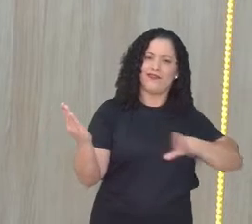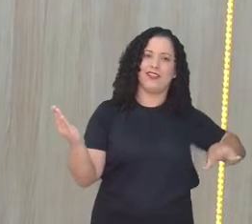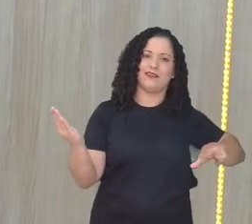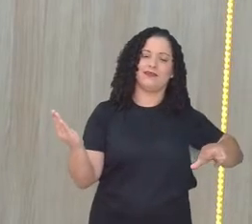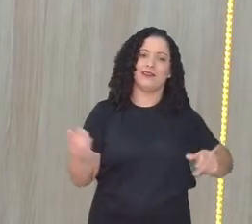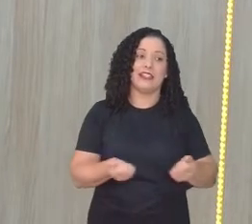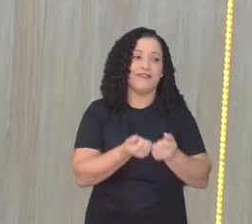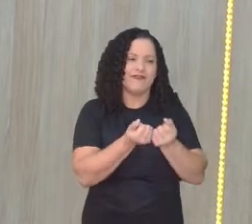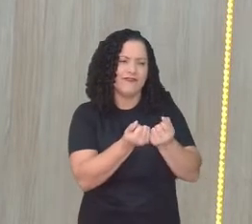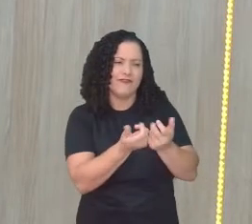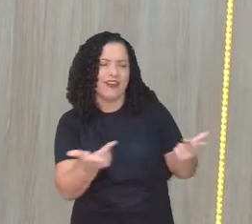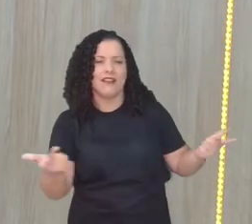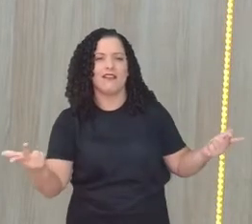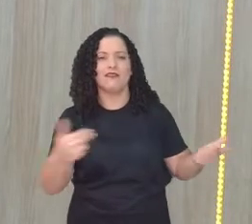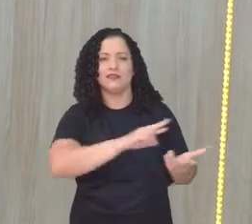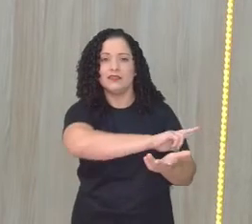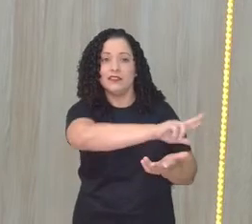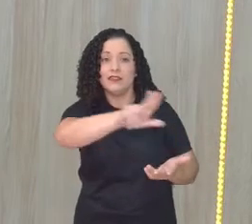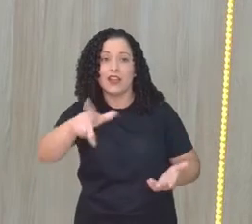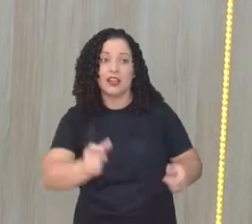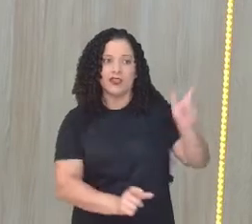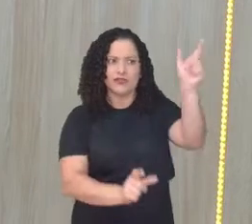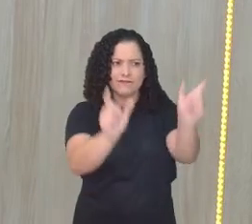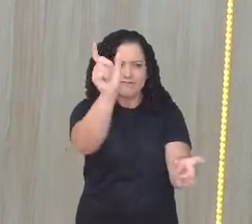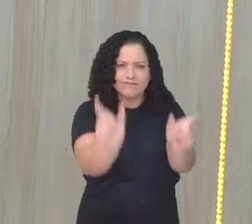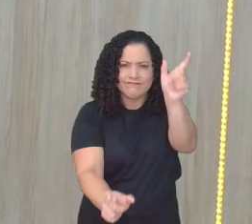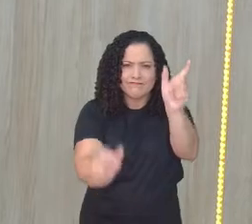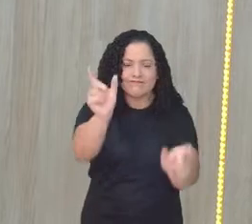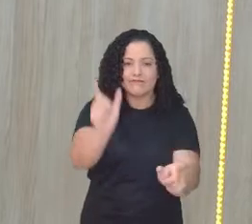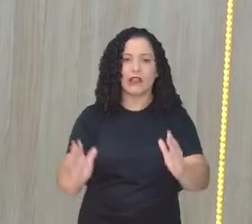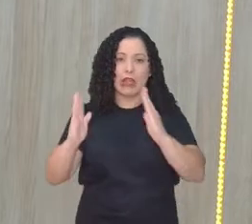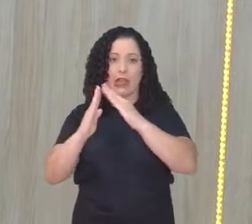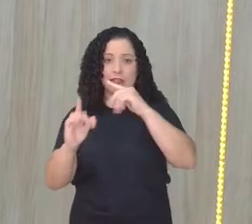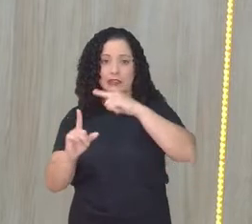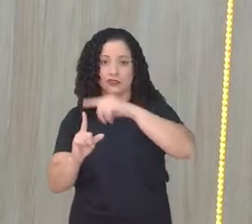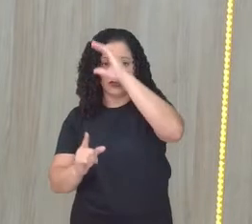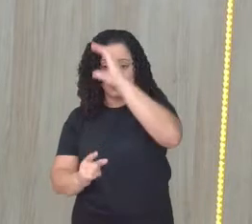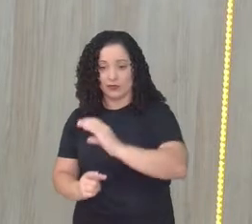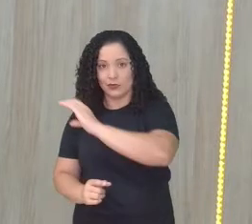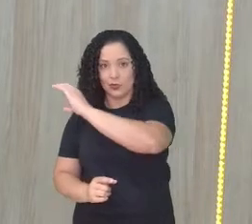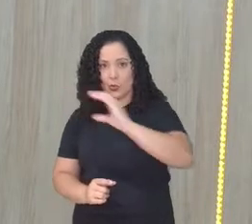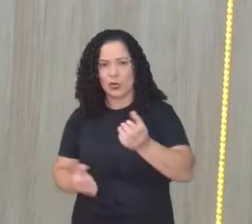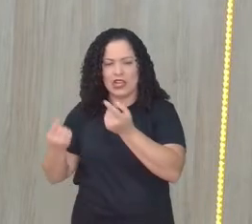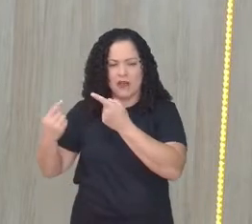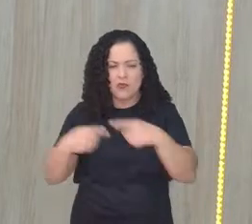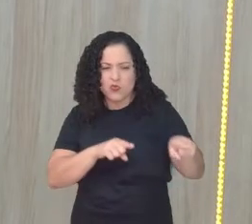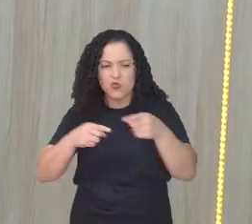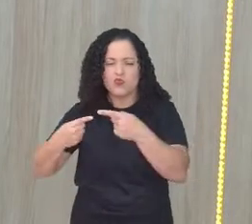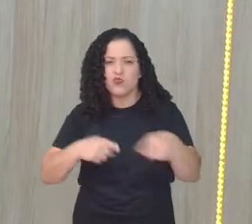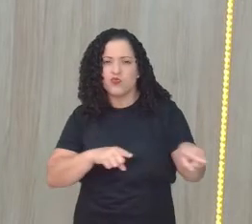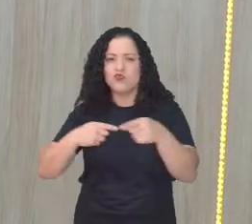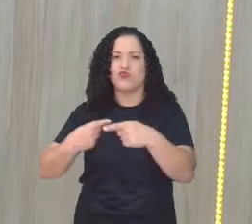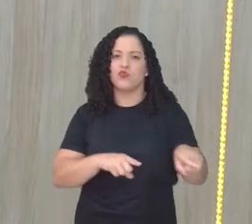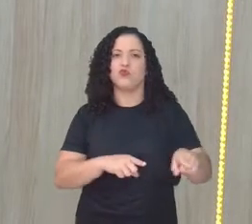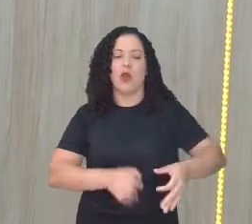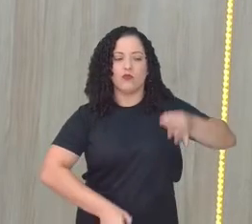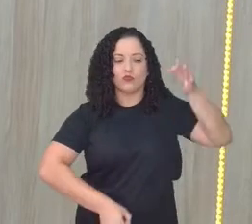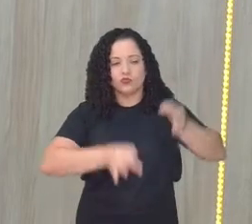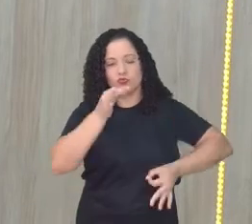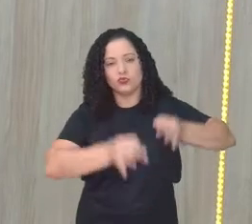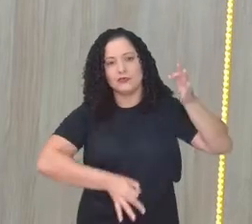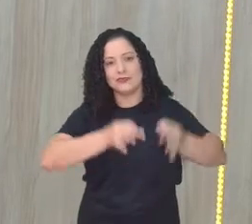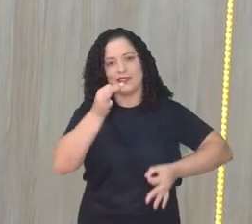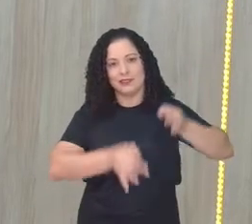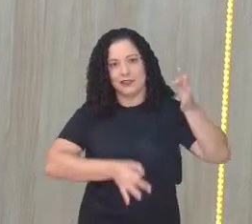perseguidos, né, pela igreja na época, terminaram sendo perseguidos pelos chamados tribunais da